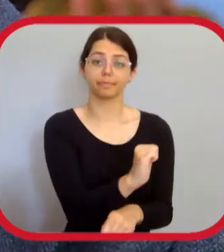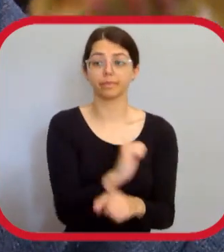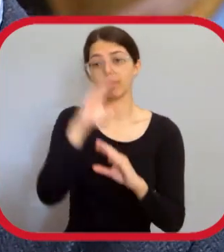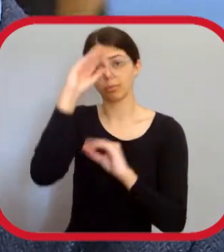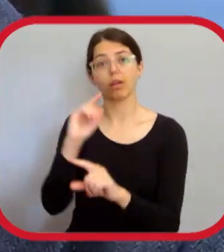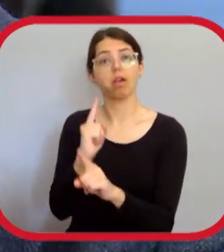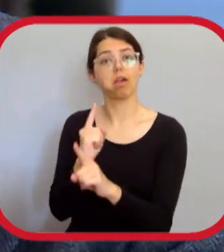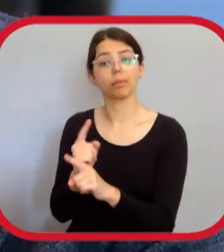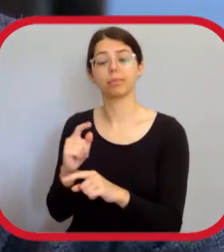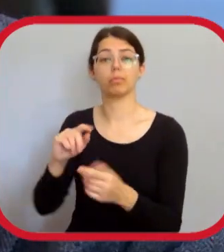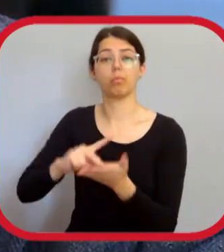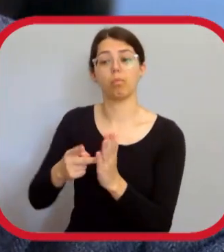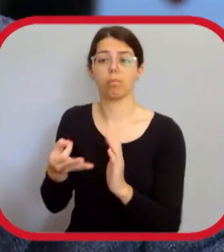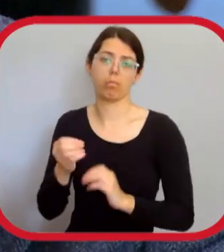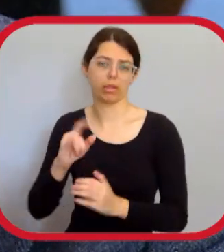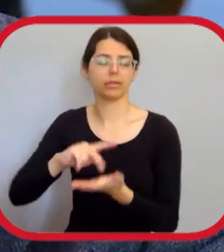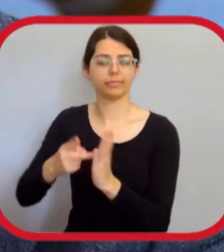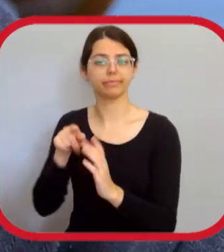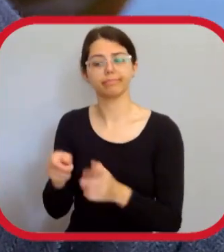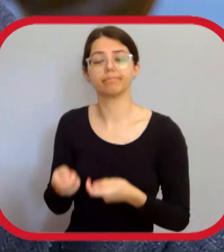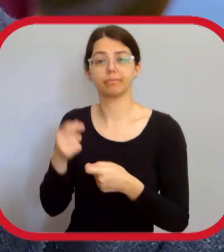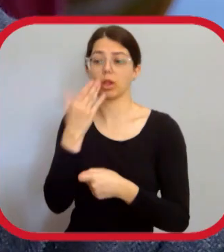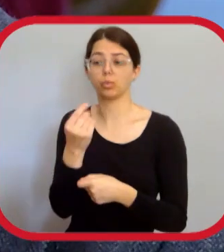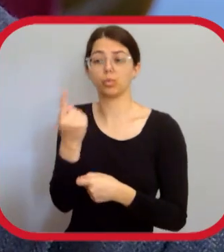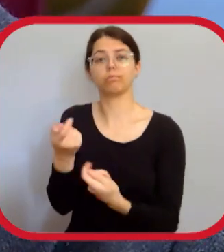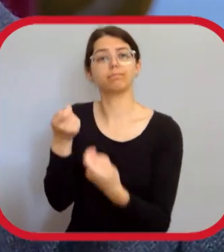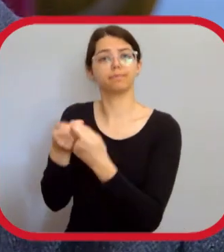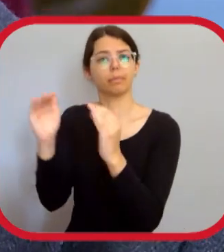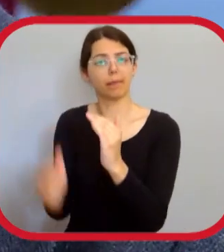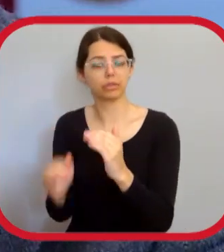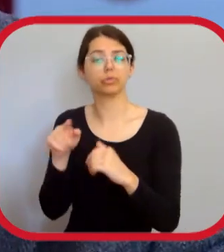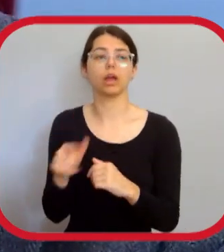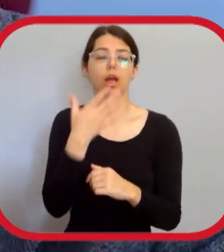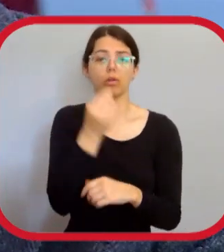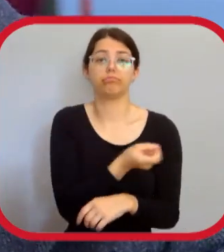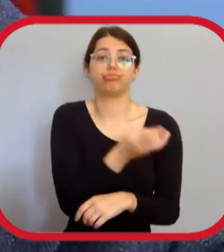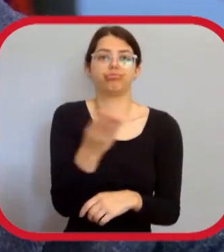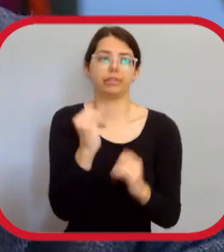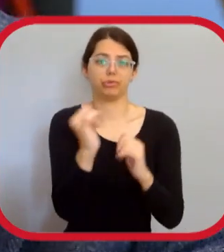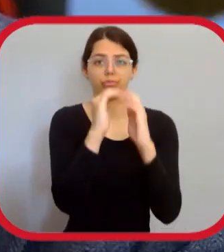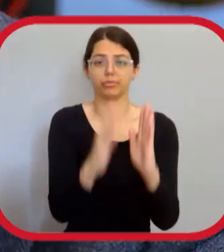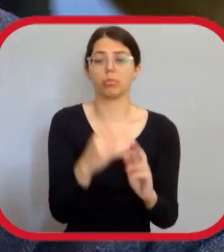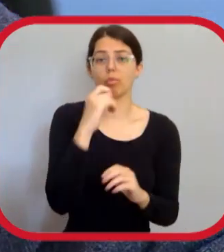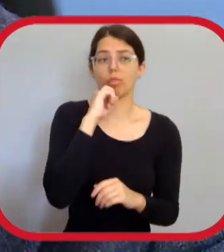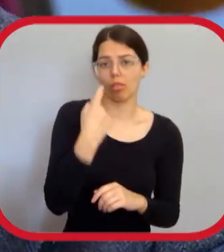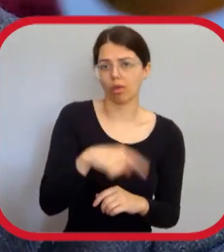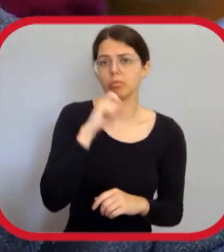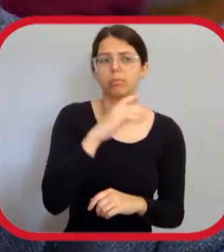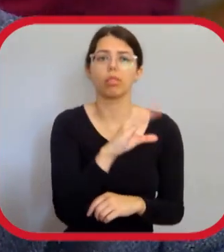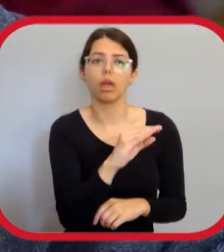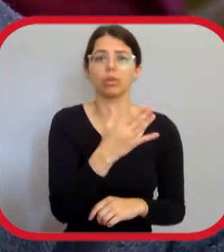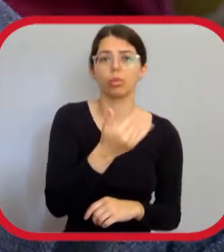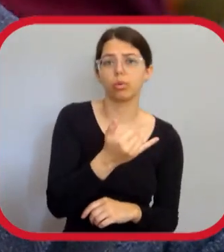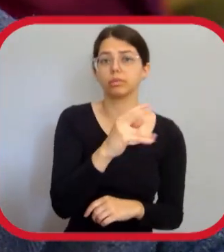aluno a uma universidade versus aquilo que é dado ao Politécnico, e há uma diferença substancial. Ora, numa quantidade, num número de alunos que uma instituição